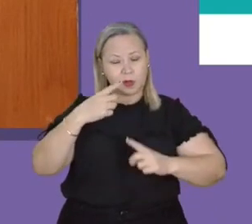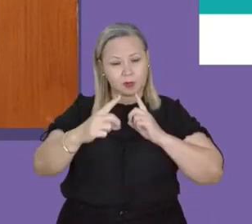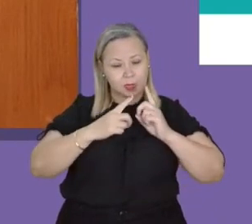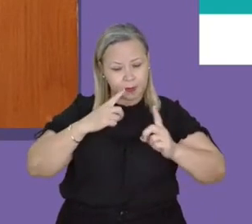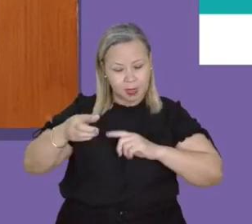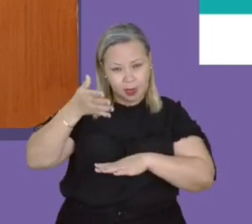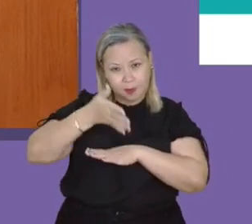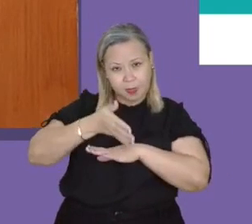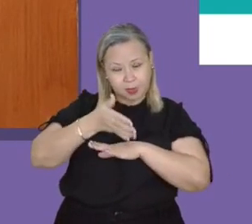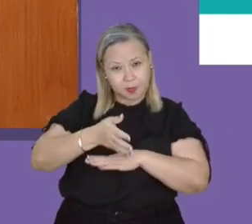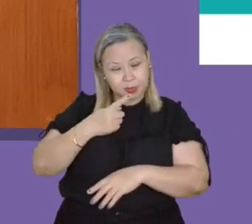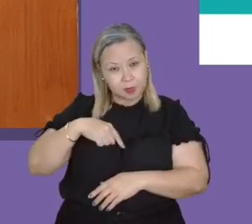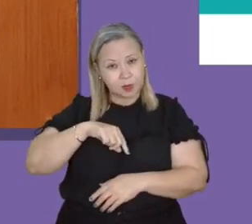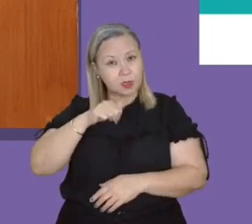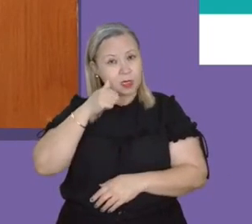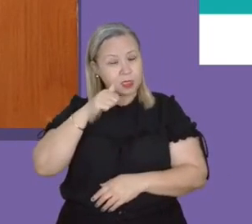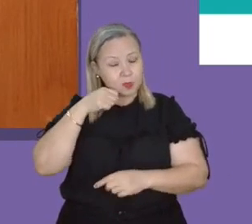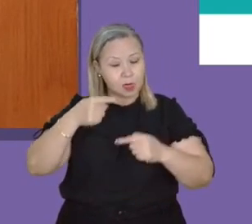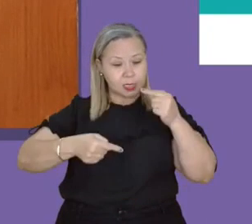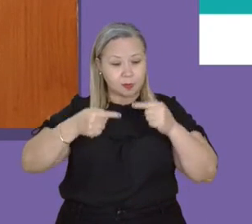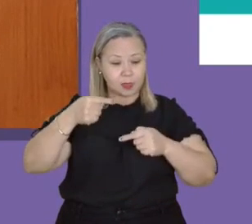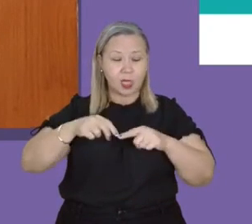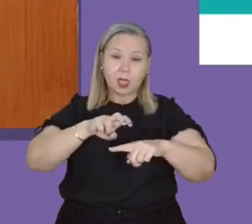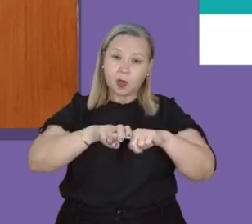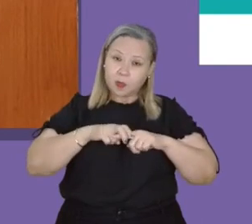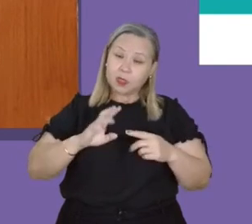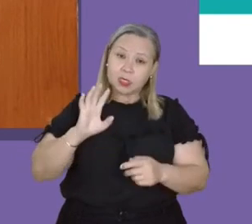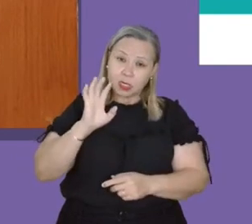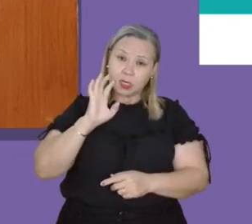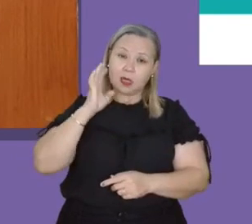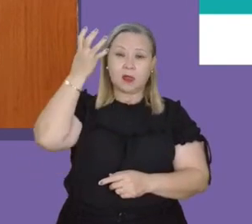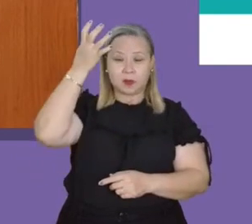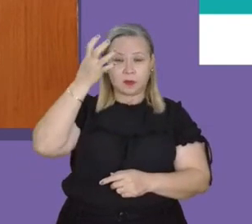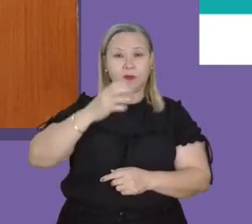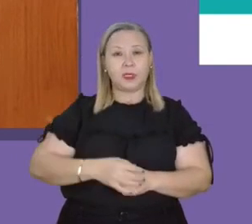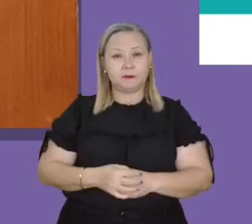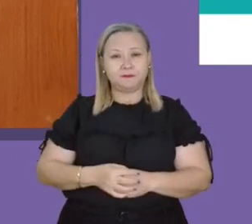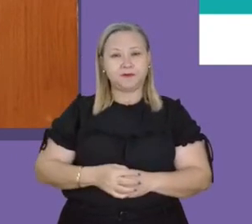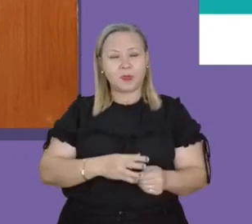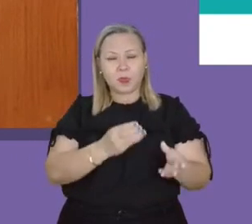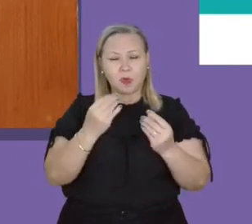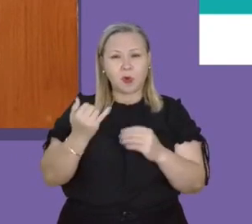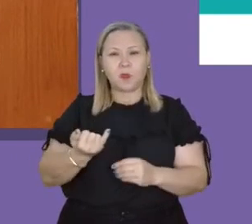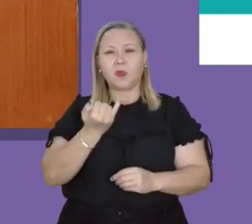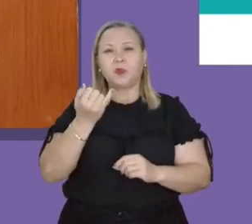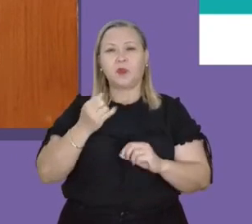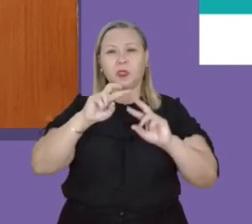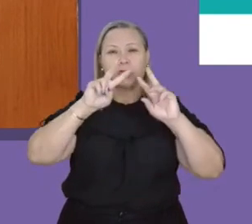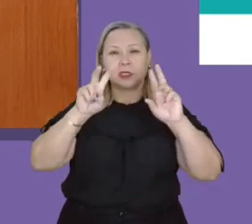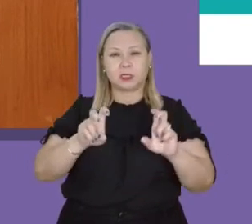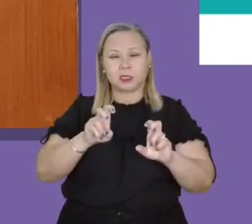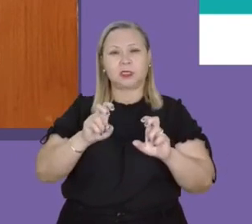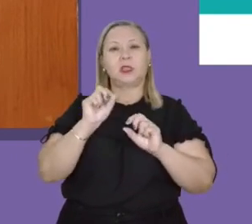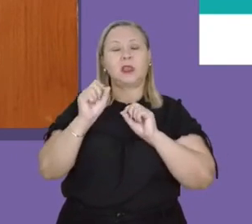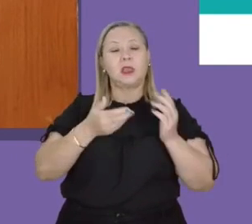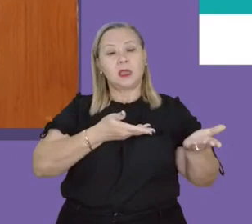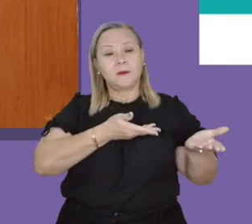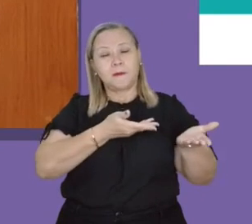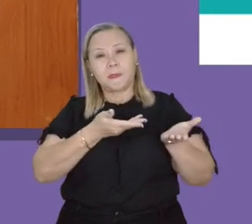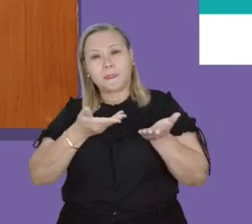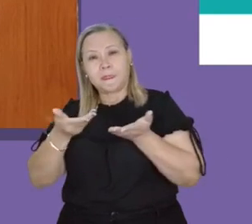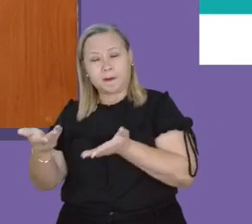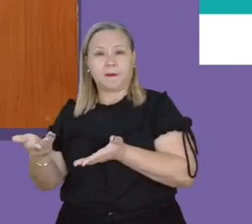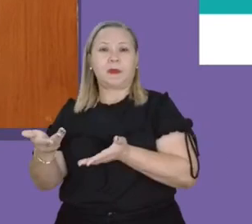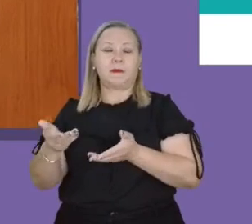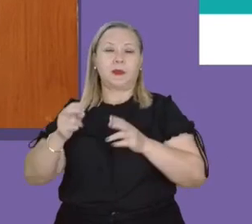participação nossa, das mulheres na política. Por isso que foi tão importante para mim esse tema, né? Foi me deparando com ele,